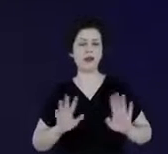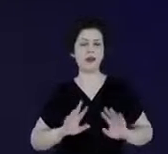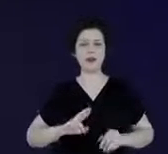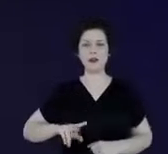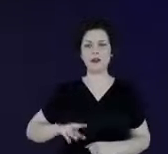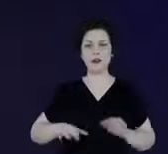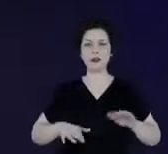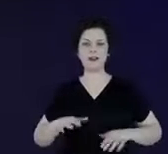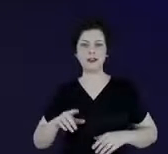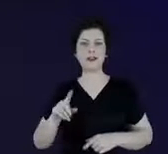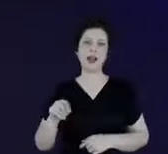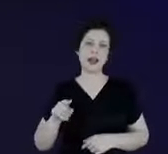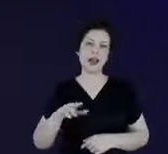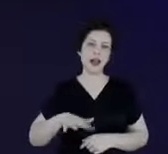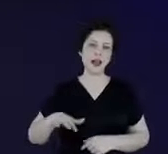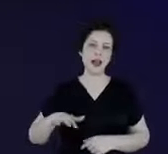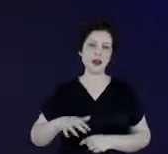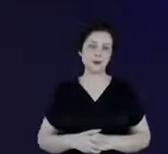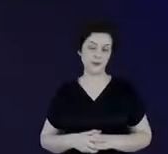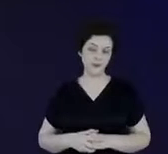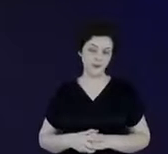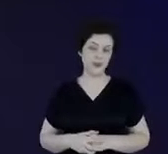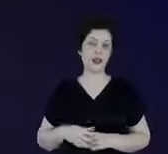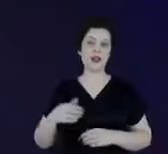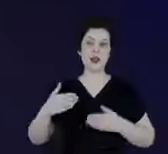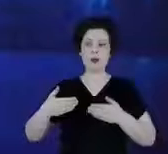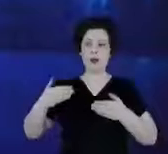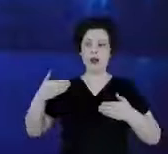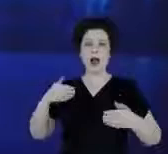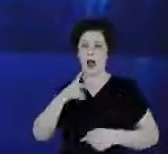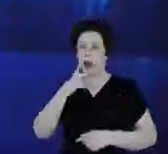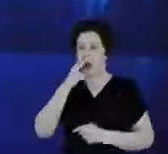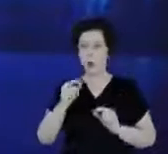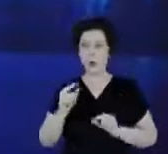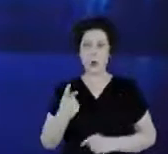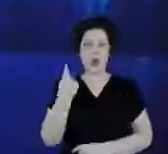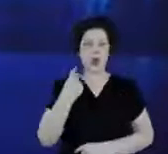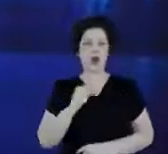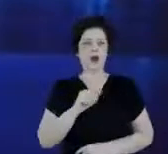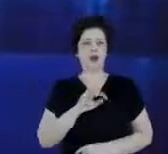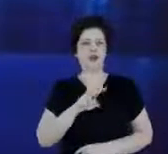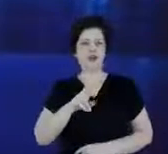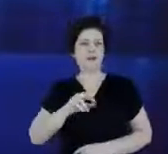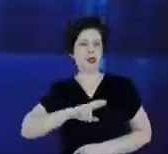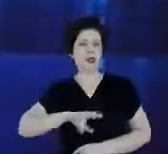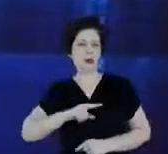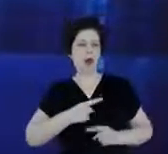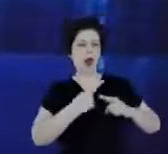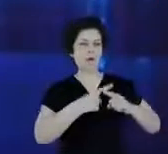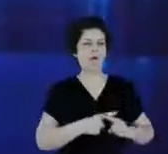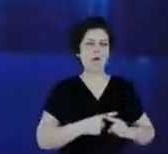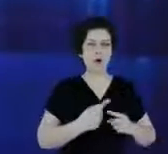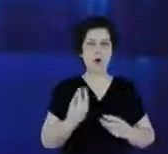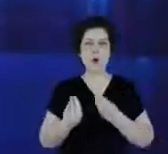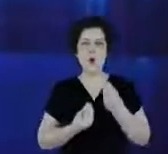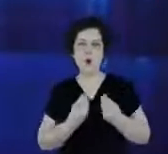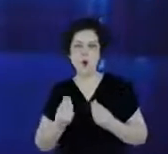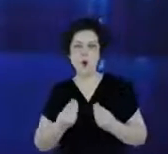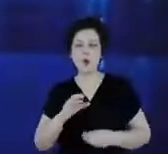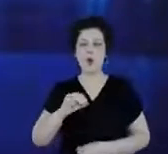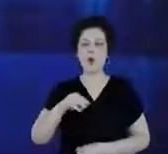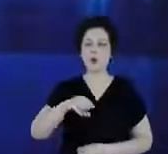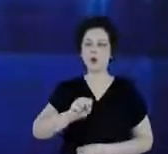muitas vezes é um deles então por muito tempo a gente achava que é ativos não rivais têm e o museu de bens